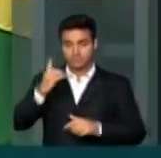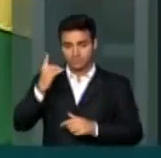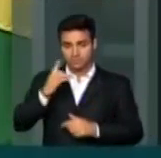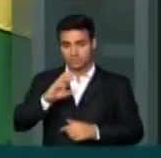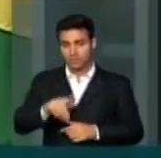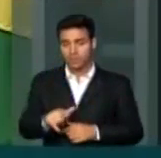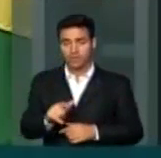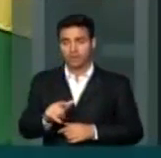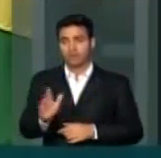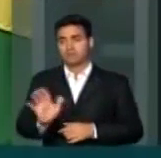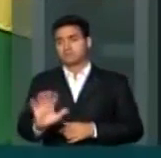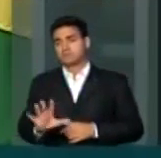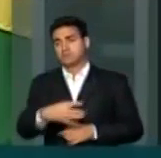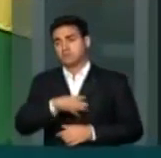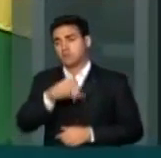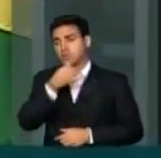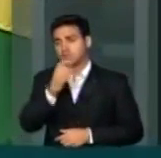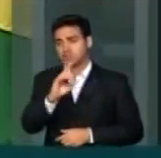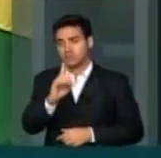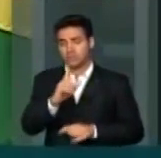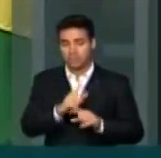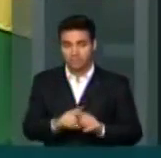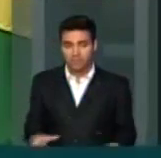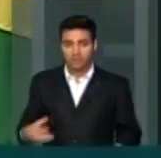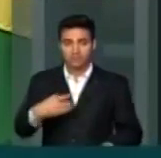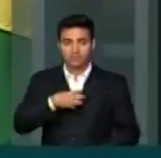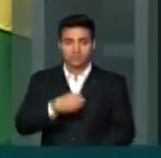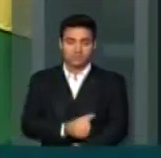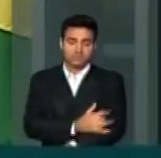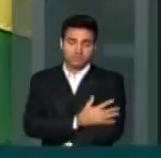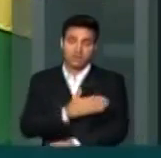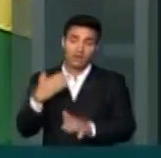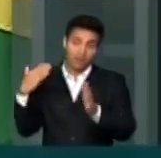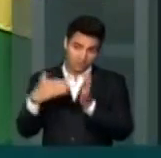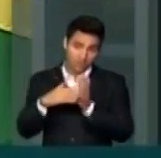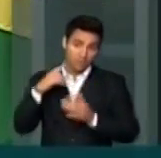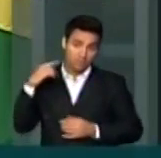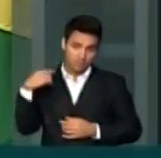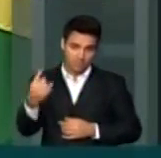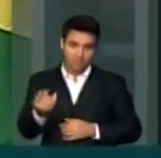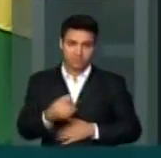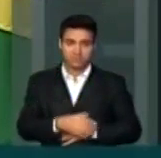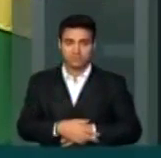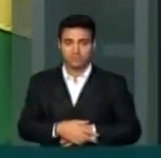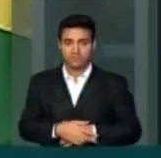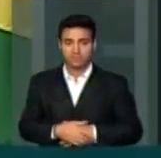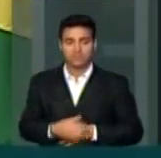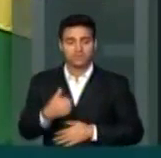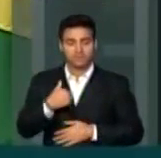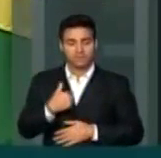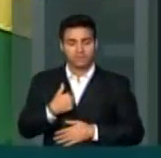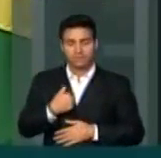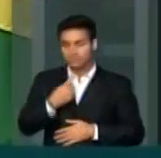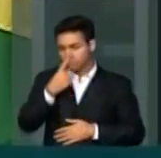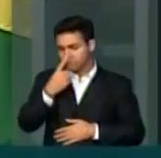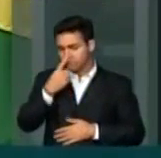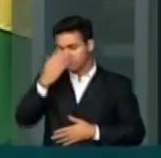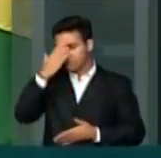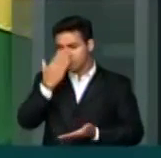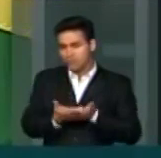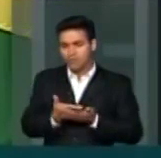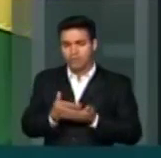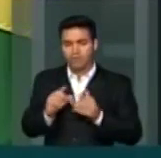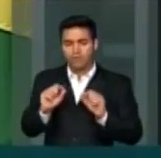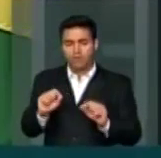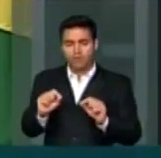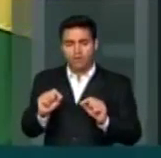não um adeus melancólico, mas um emocionado até logo. Move-me a íntima confiança de que,